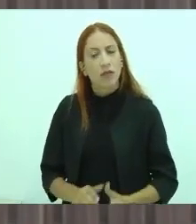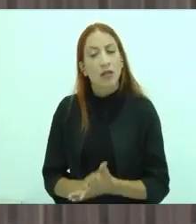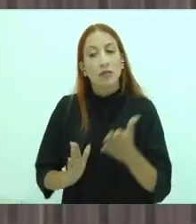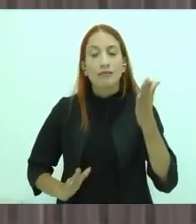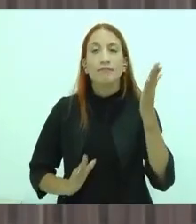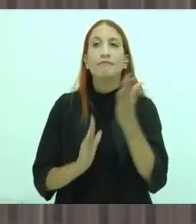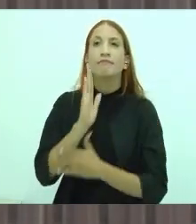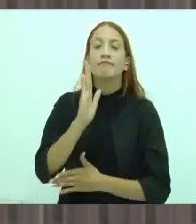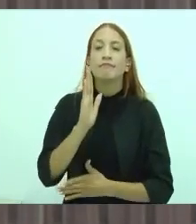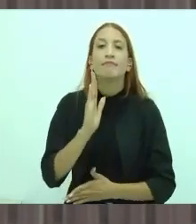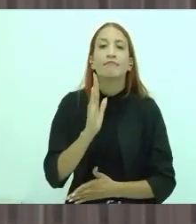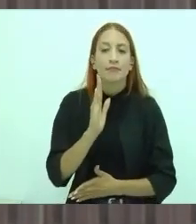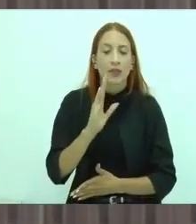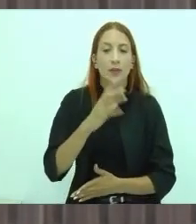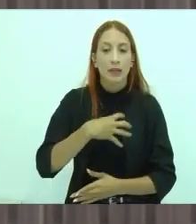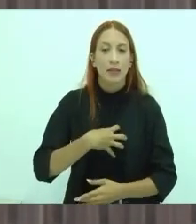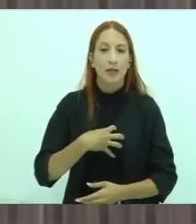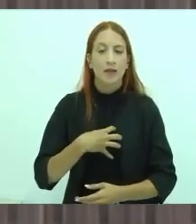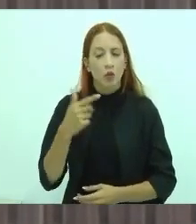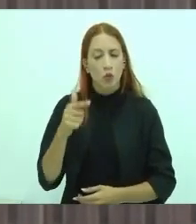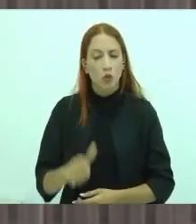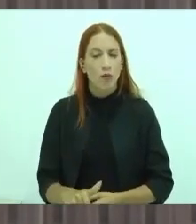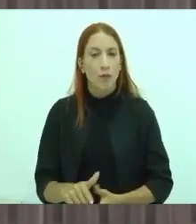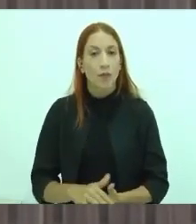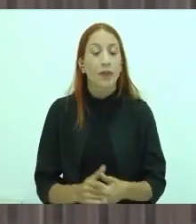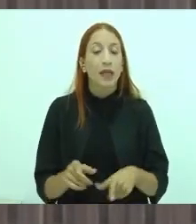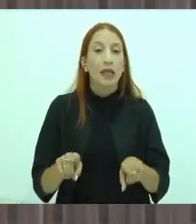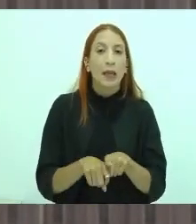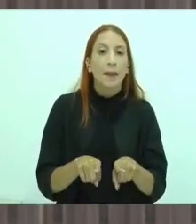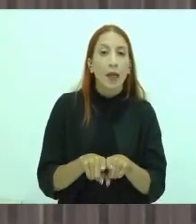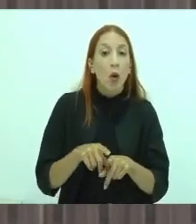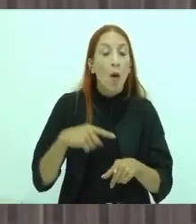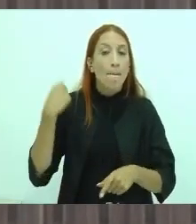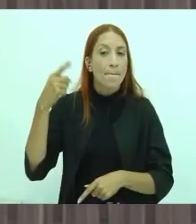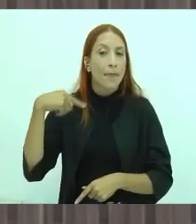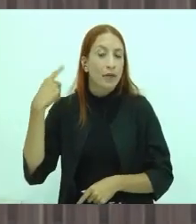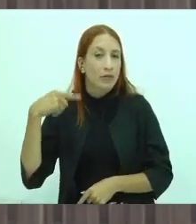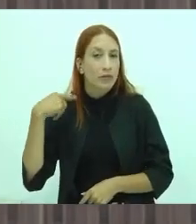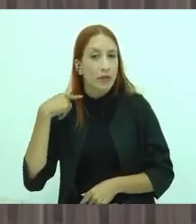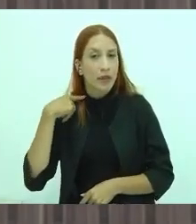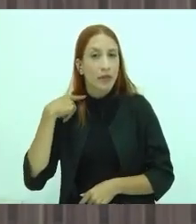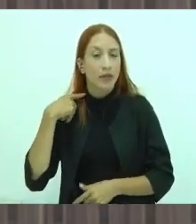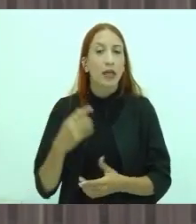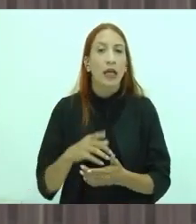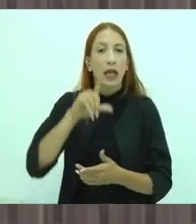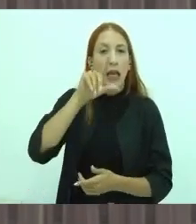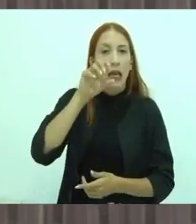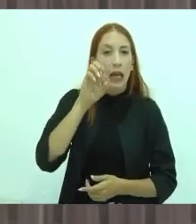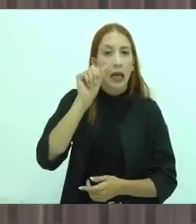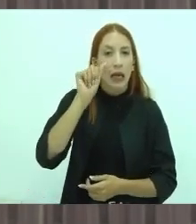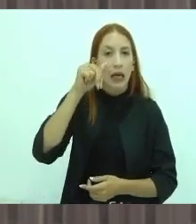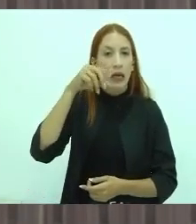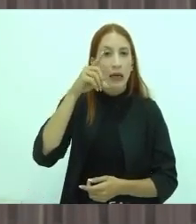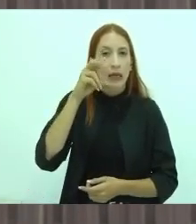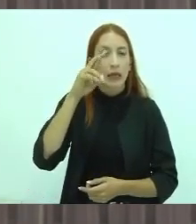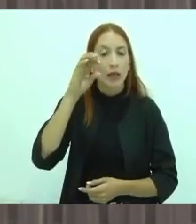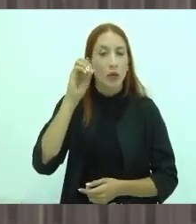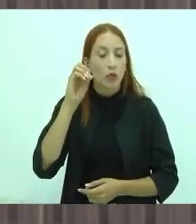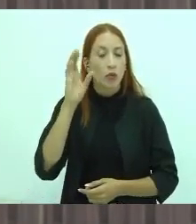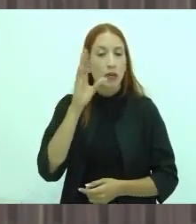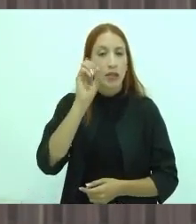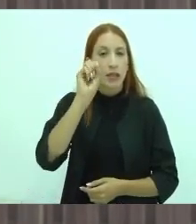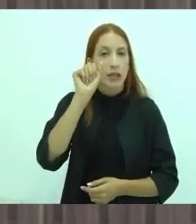vencemos ali em Salvador mais uma vez agradecer também o procurador desse município Dr Leandro Saboia que tem se